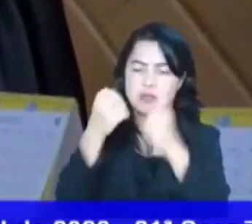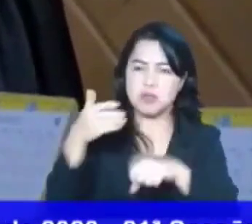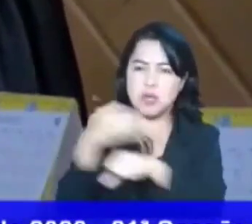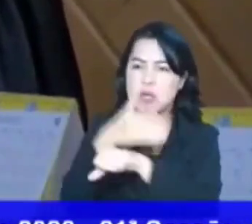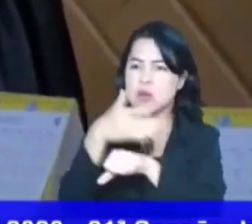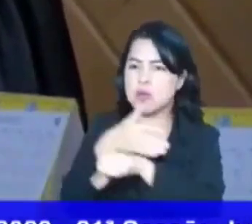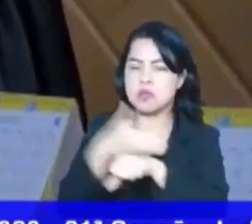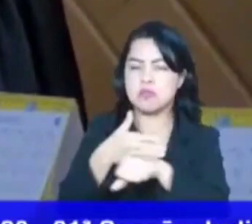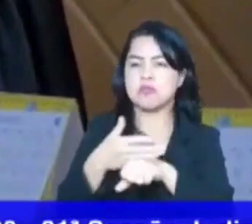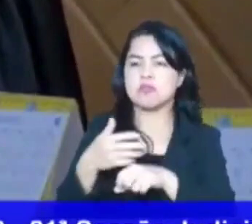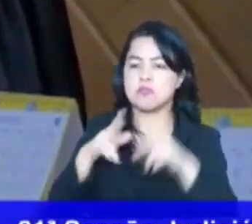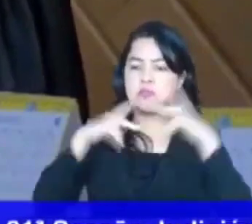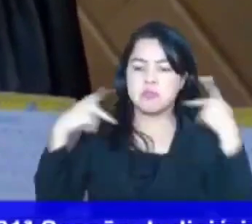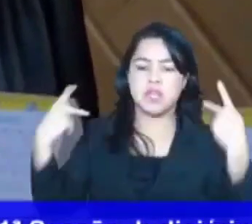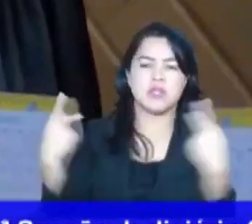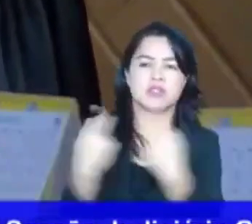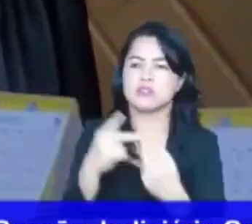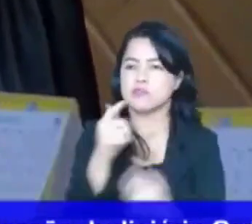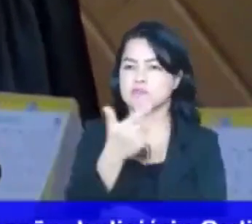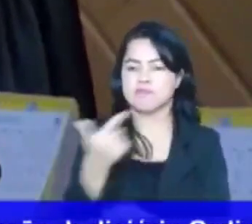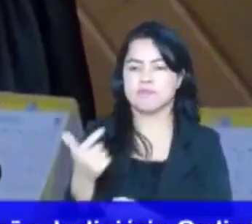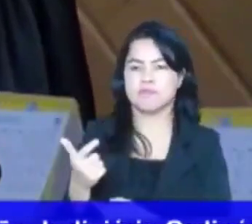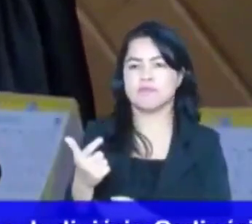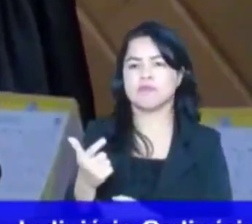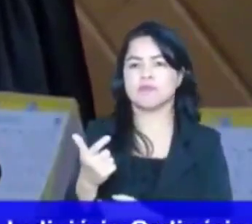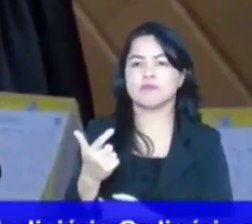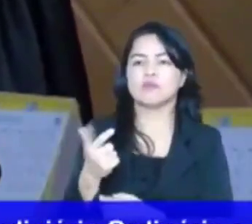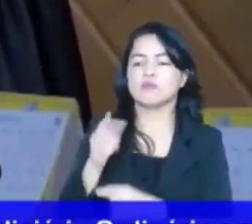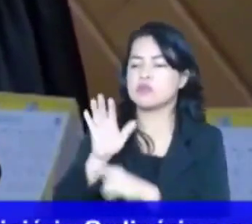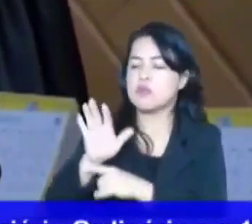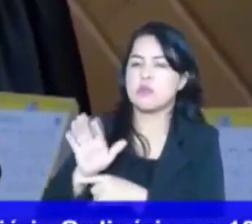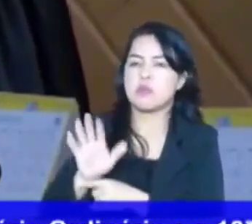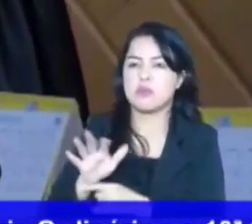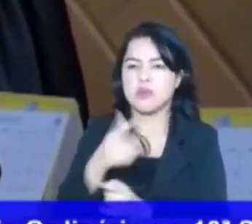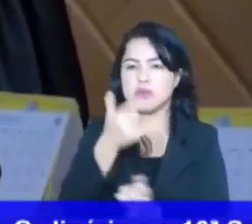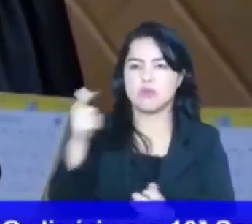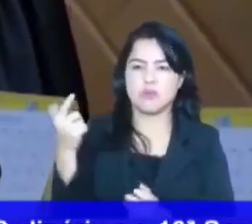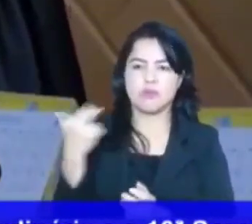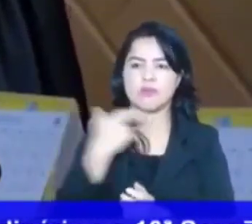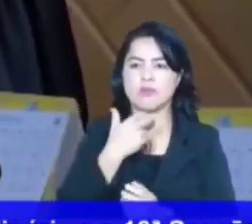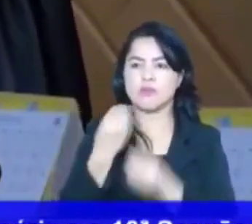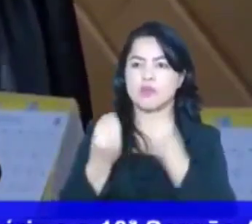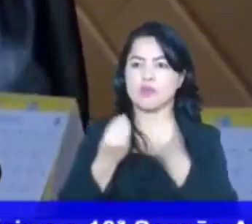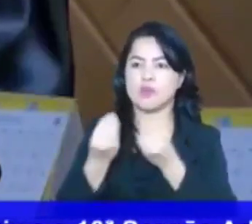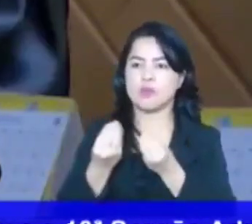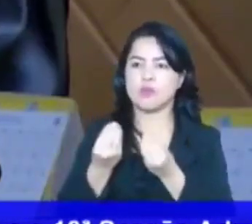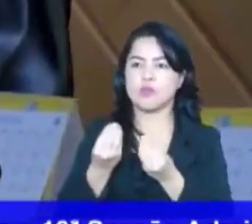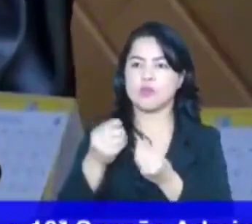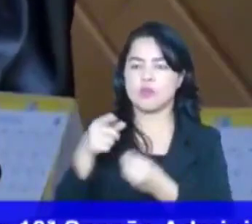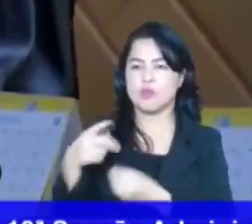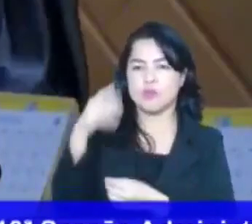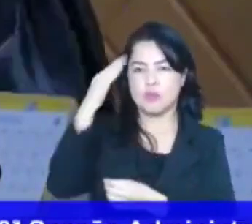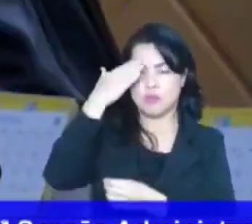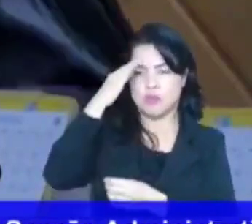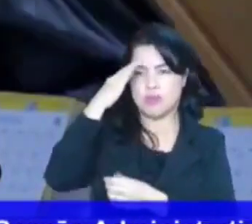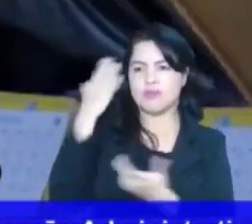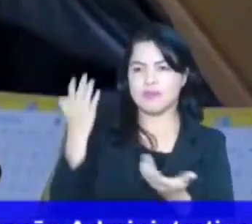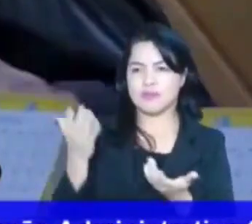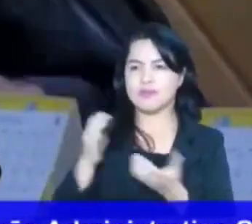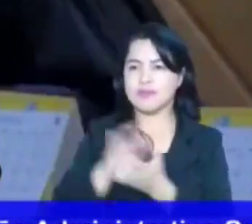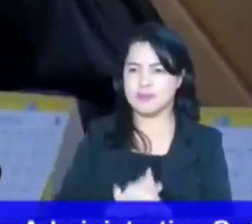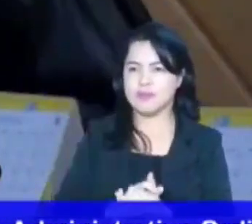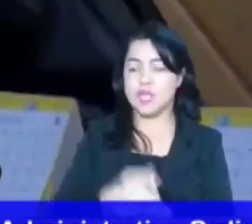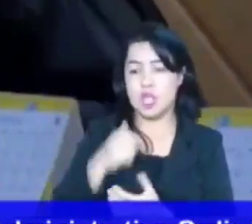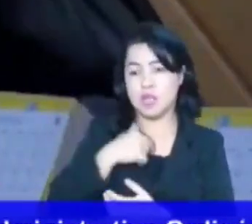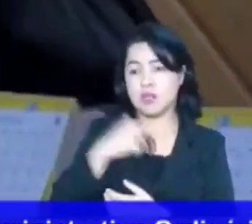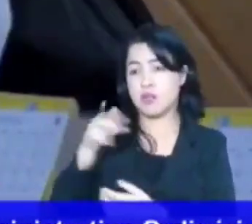participação da parente da magistrada, neste caso, não há como afirmar o seu impedimento. Então, presidente, coerente